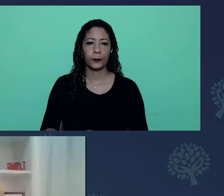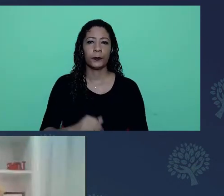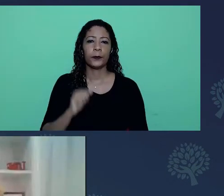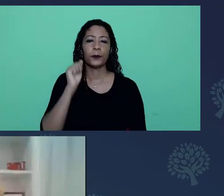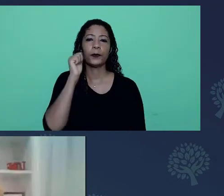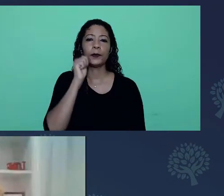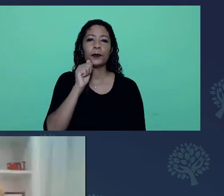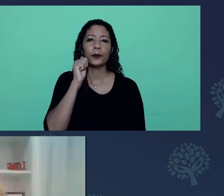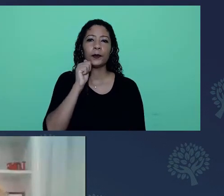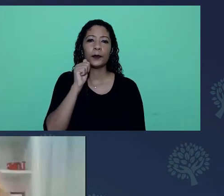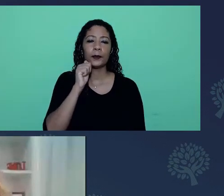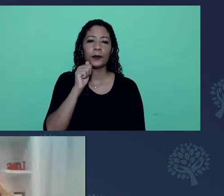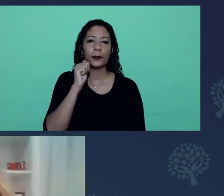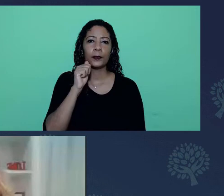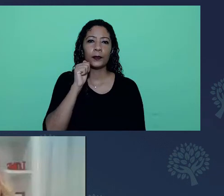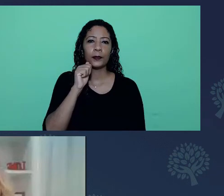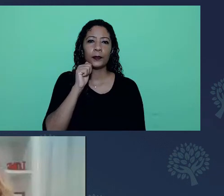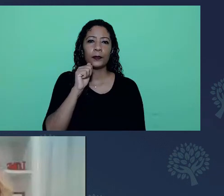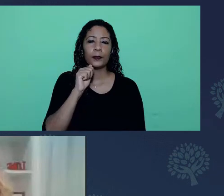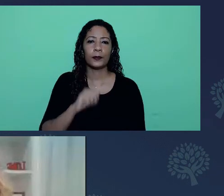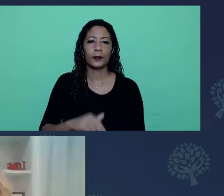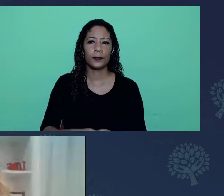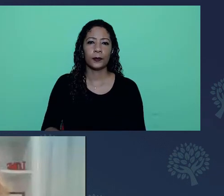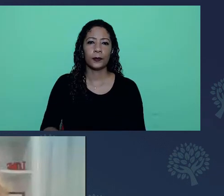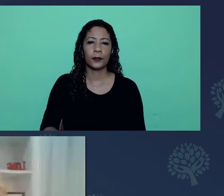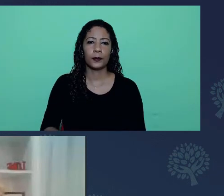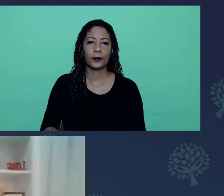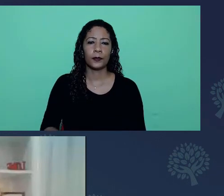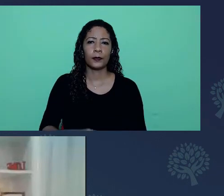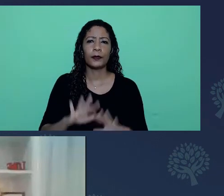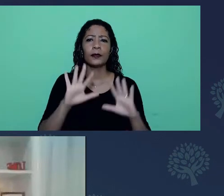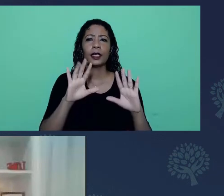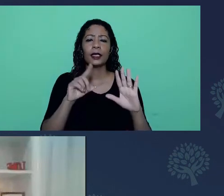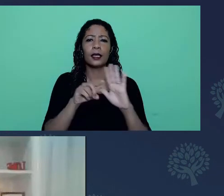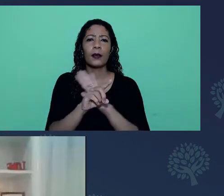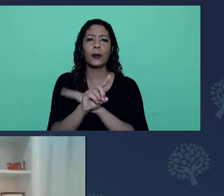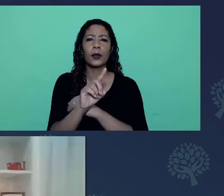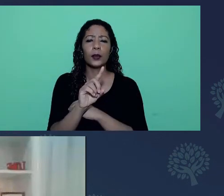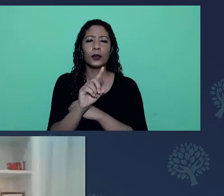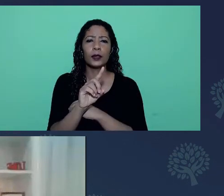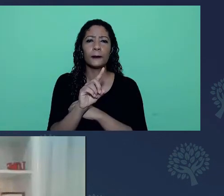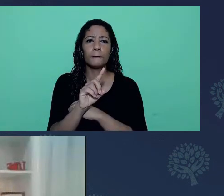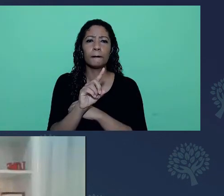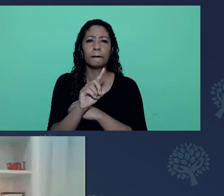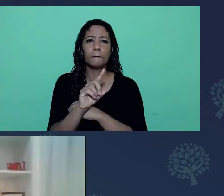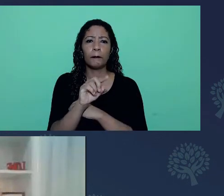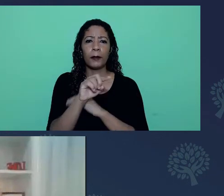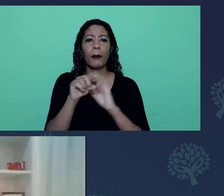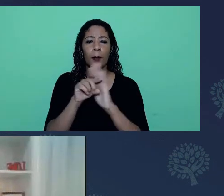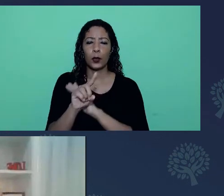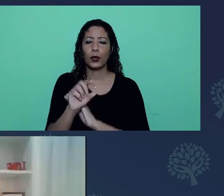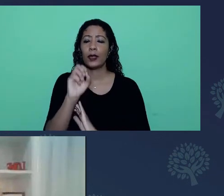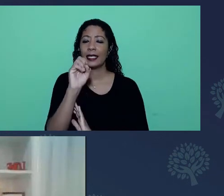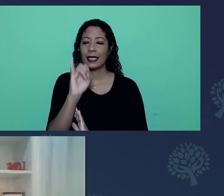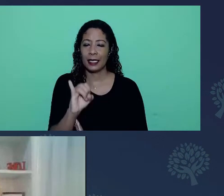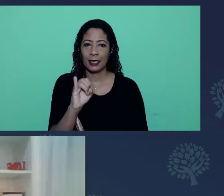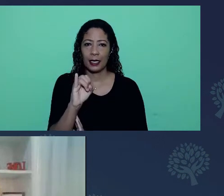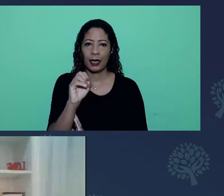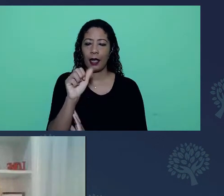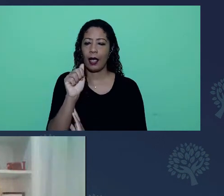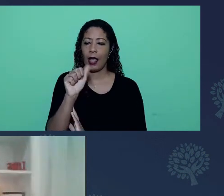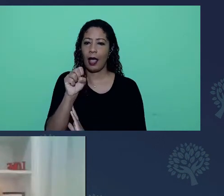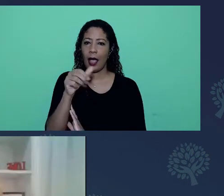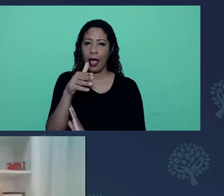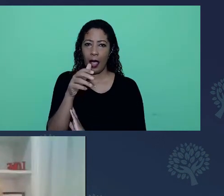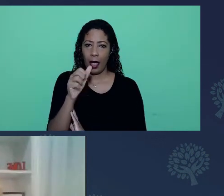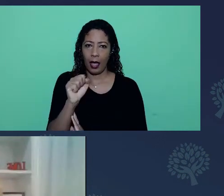Sim, uma das perguntas se a asma é hereditária. Sim, a gente